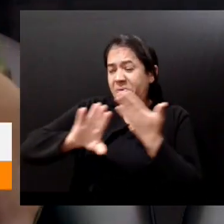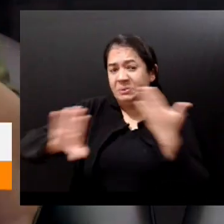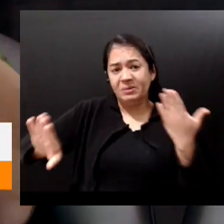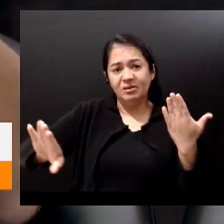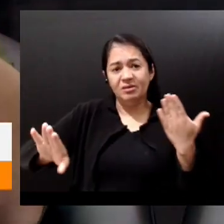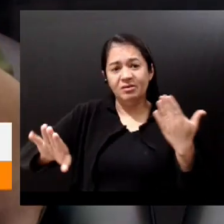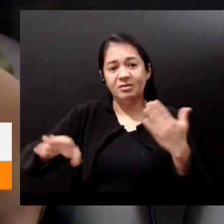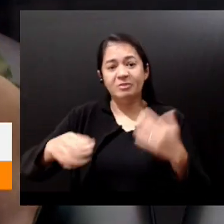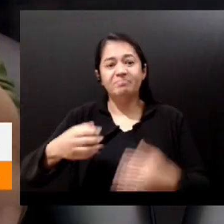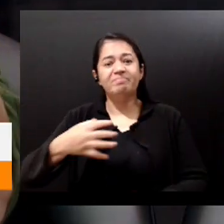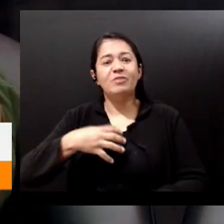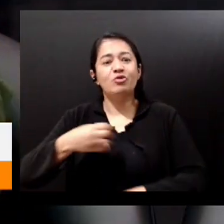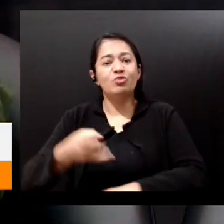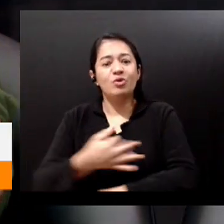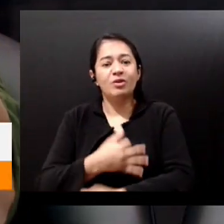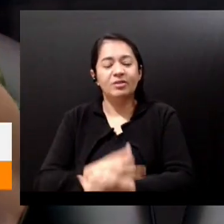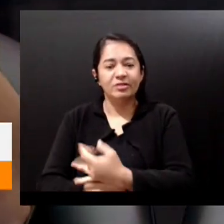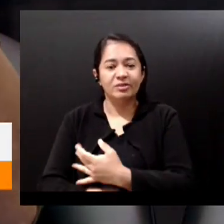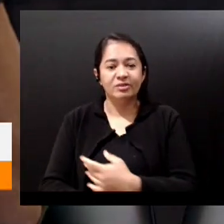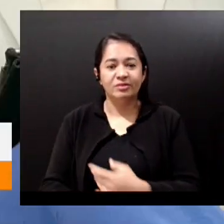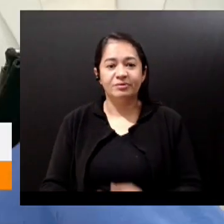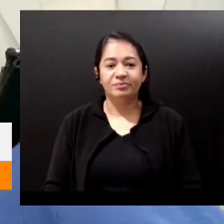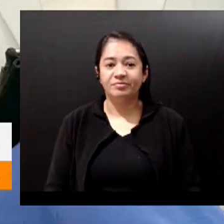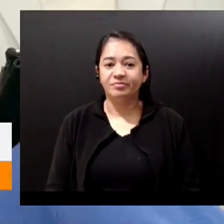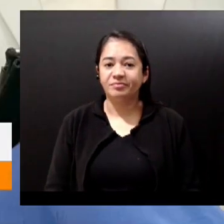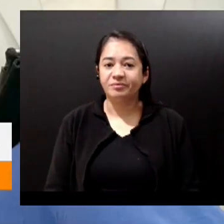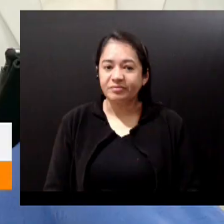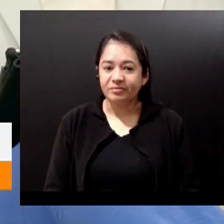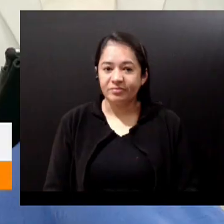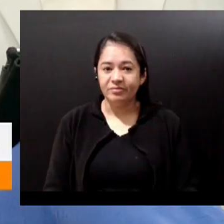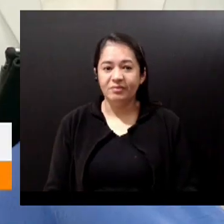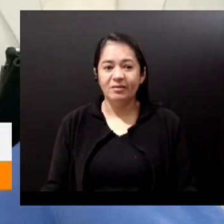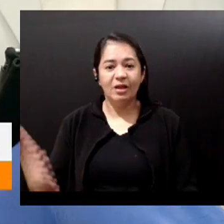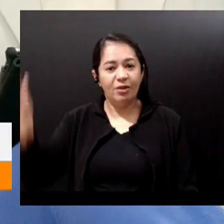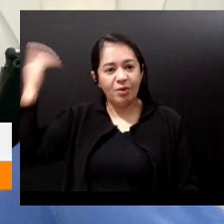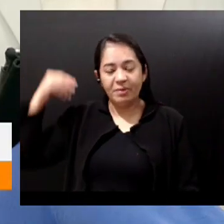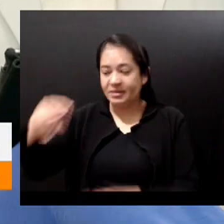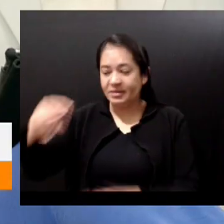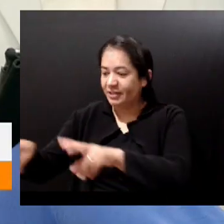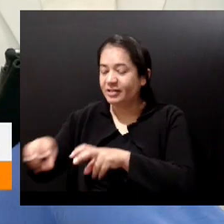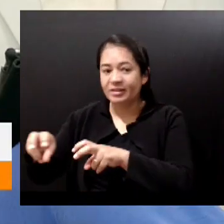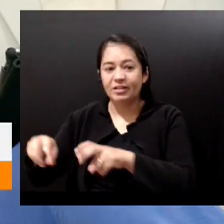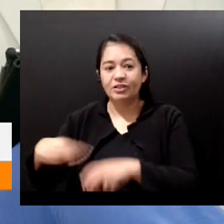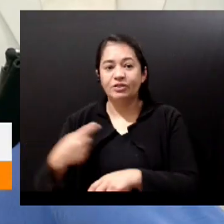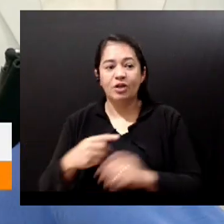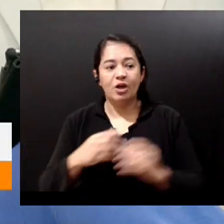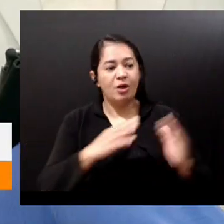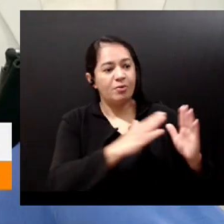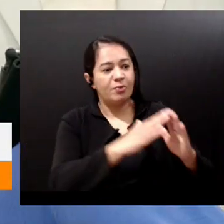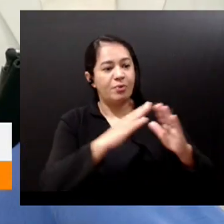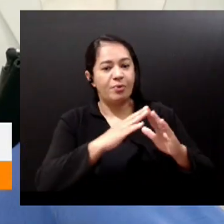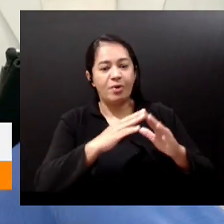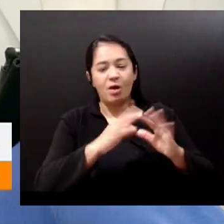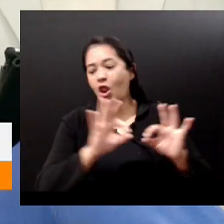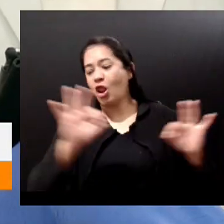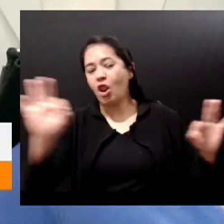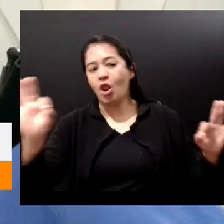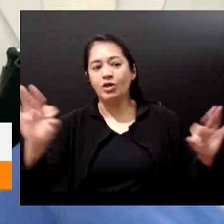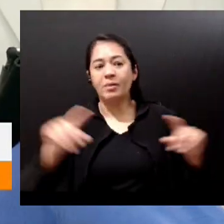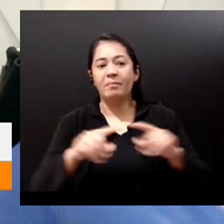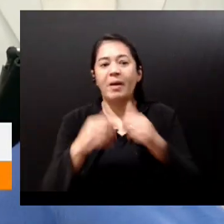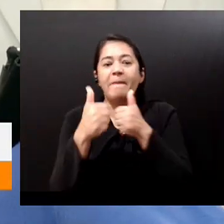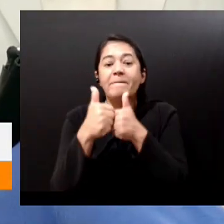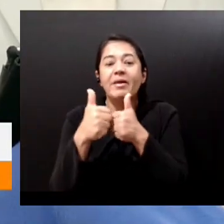ideia do campo era o contrário. Vivíamos distantes geograficamente dos outros, por conta dos sítios e fazendas, mas próximos afetivamente, porque nós não